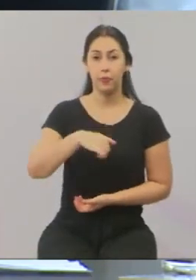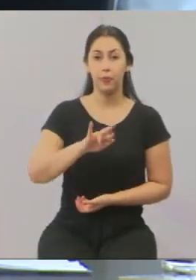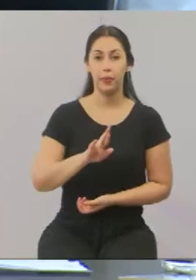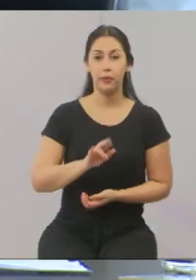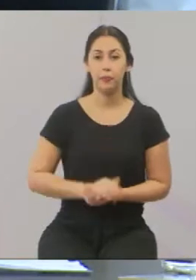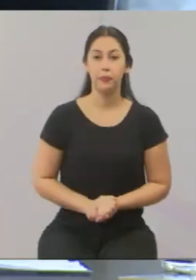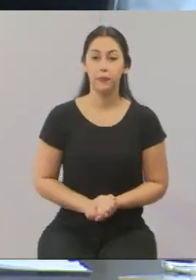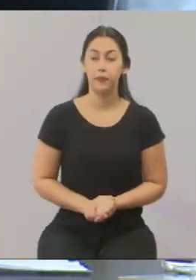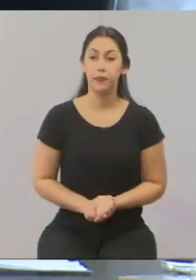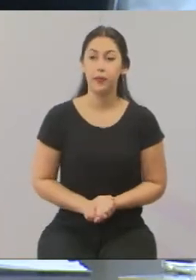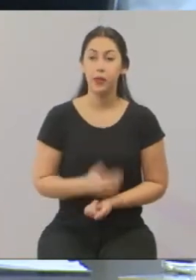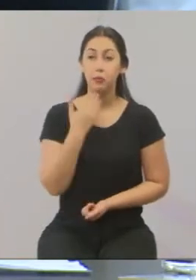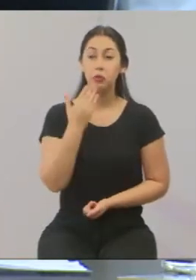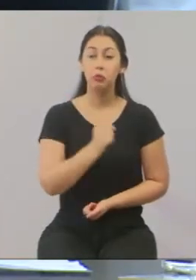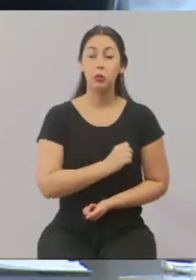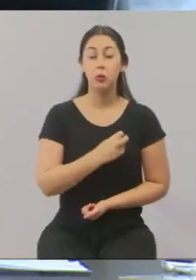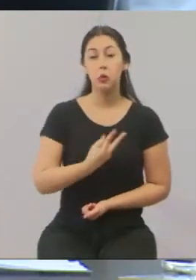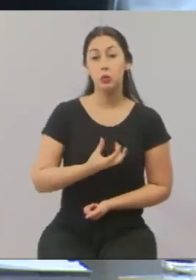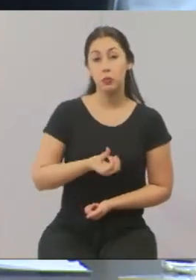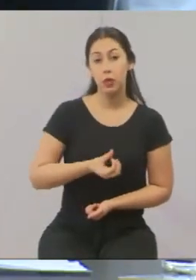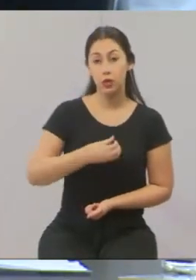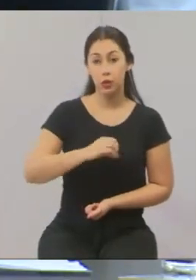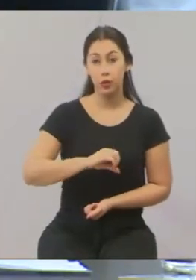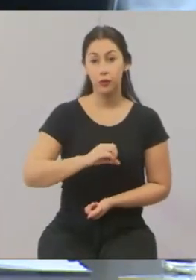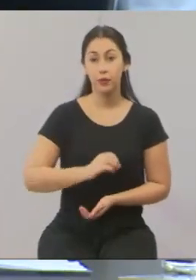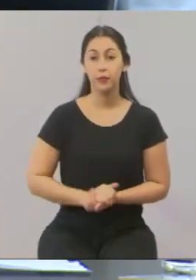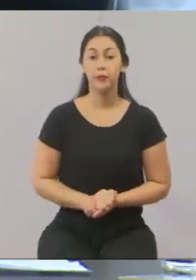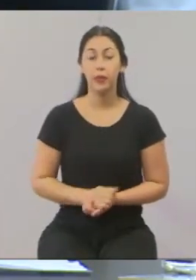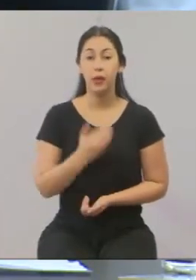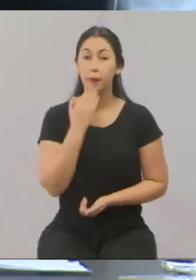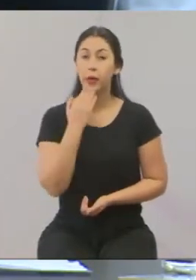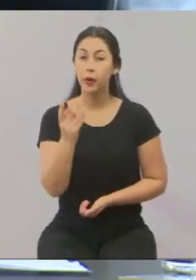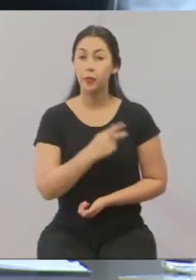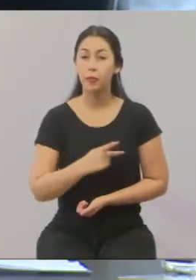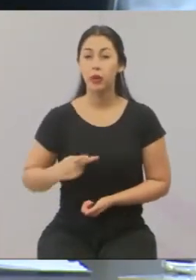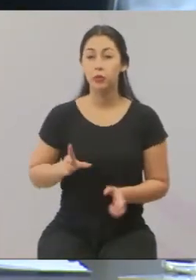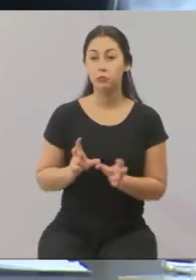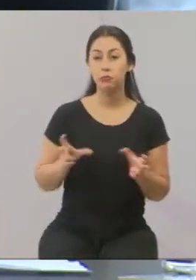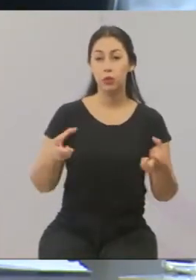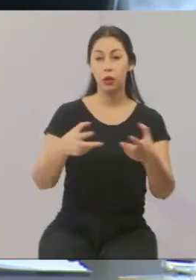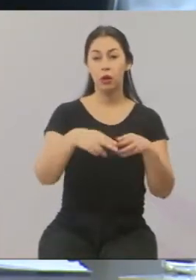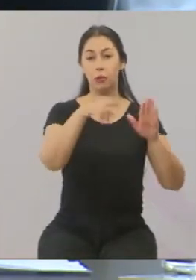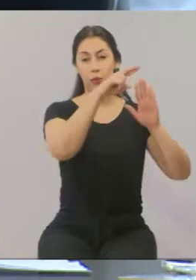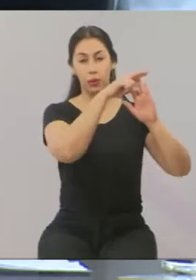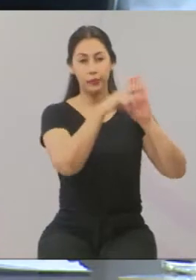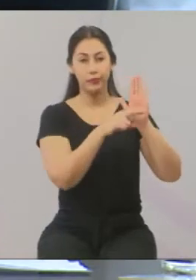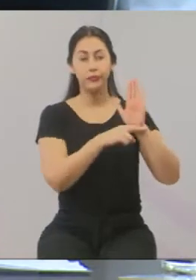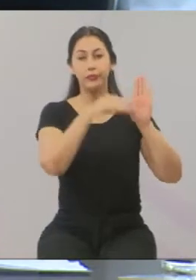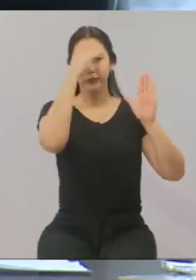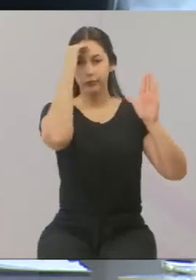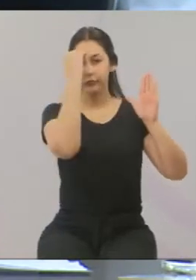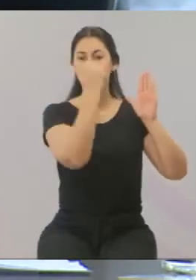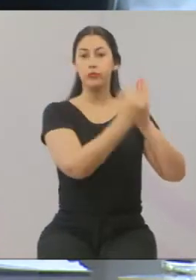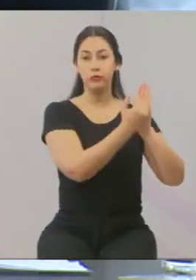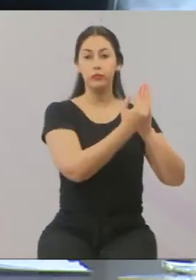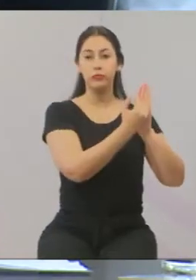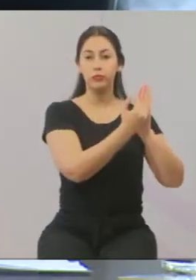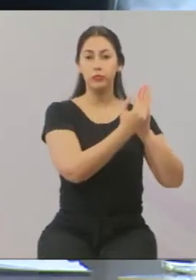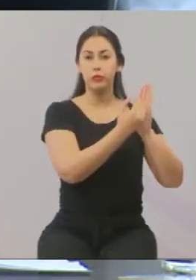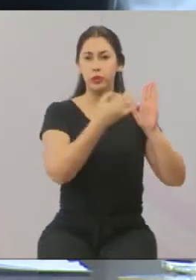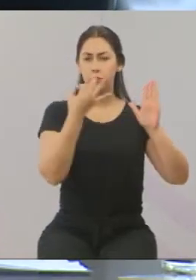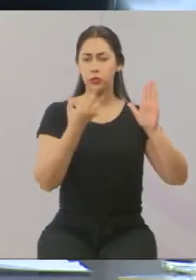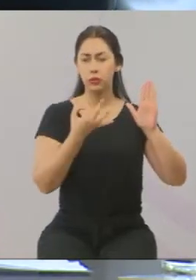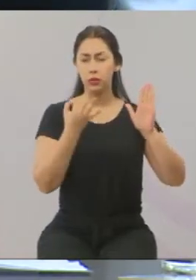Lua. Requerimento 269. Requeremos ao excelentíssimo senhor presidente desta Casa, ouvido e aprovado pela Igreja Plenário, cumpridas as